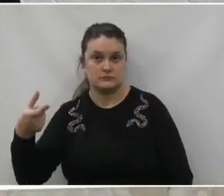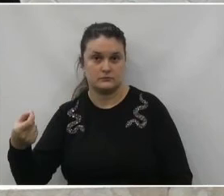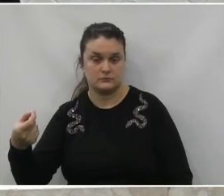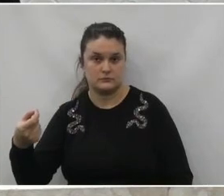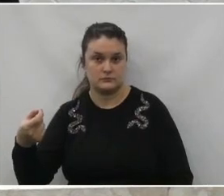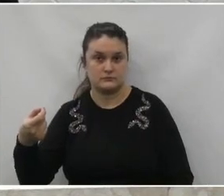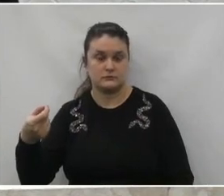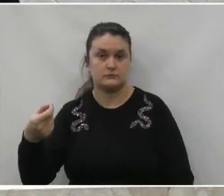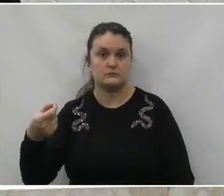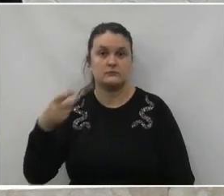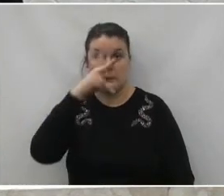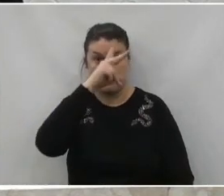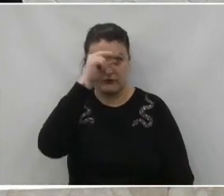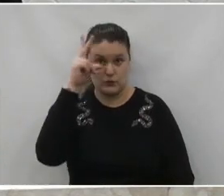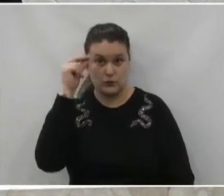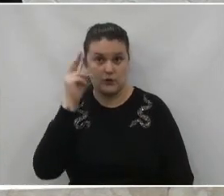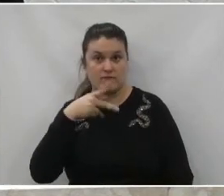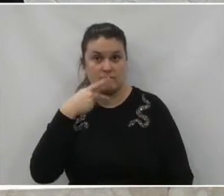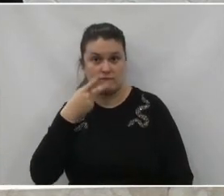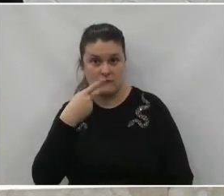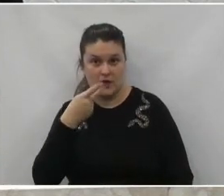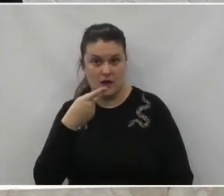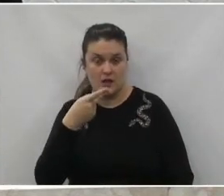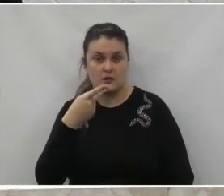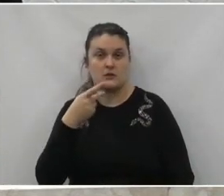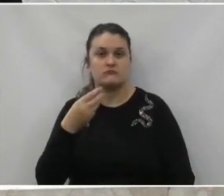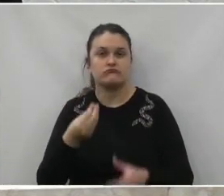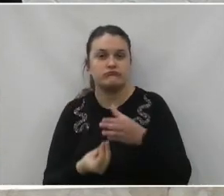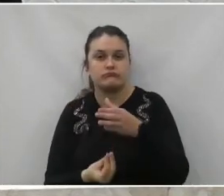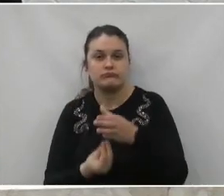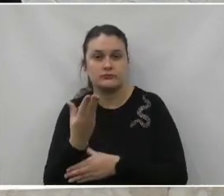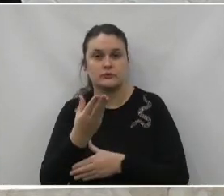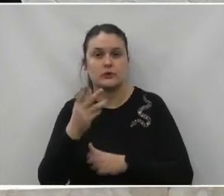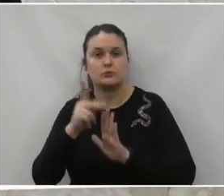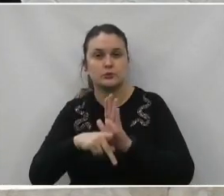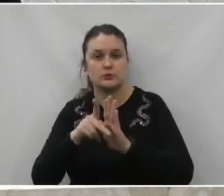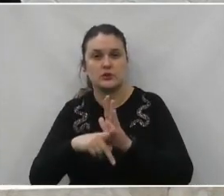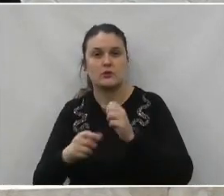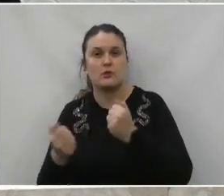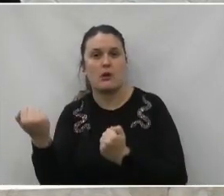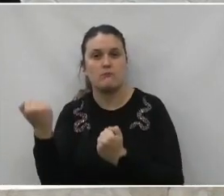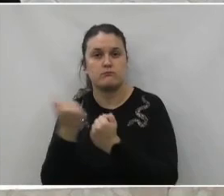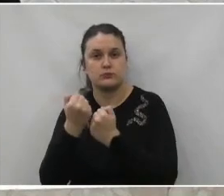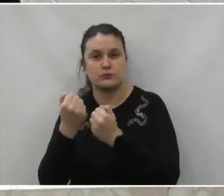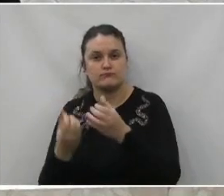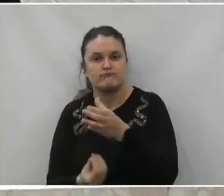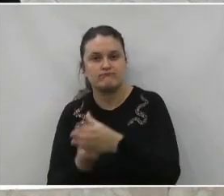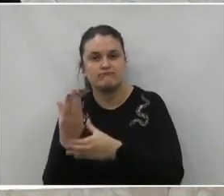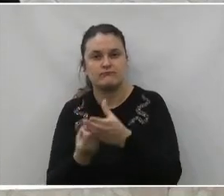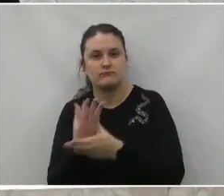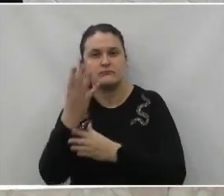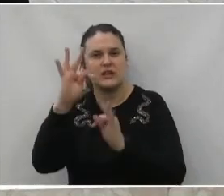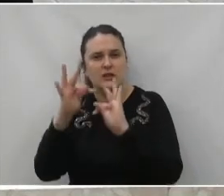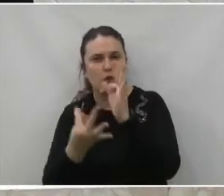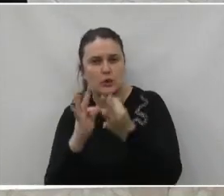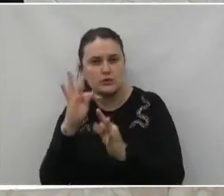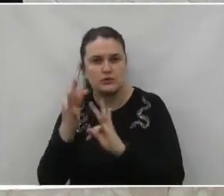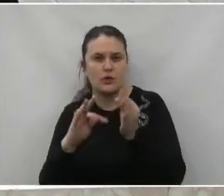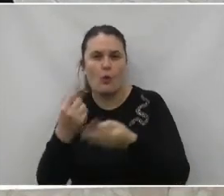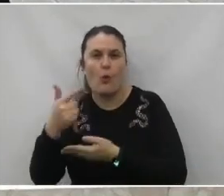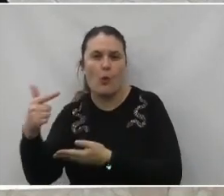15/2020, do Executivo. Dispõe sobre a criação do Programa Municipal de Apoio à Inovação e Tecnologia e da